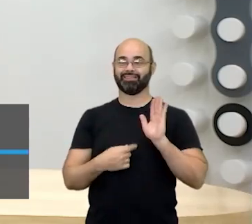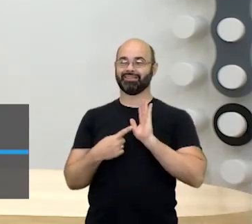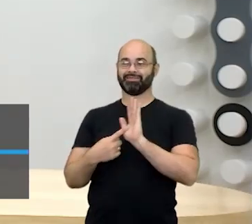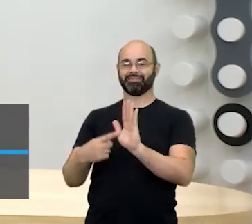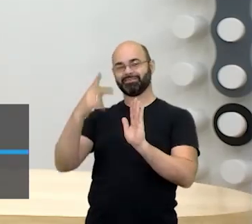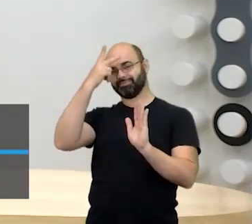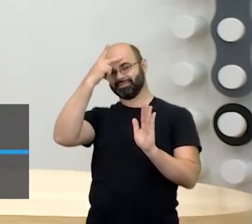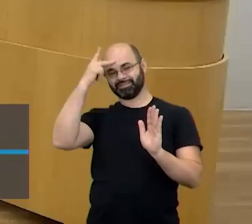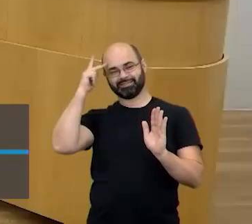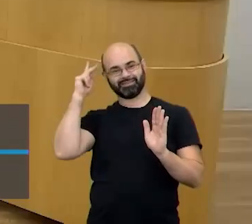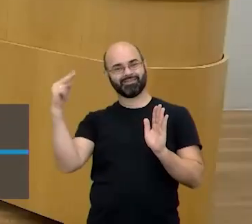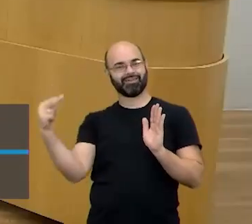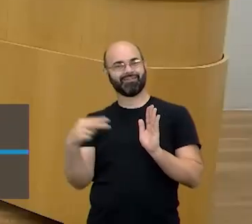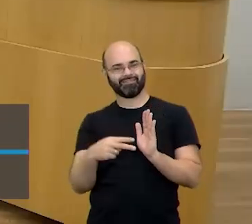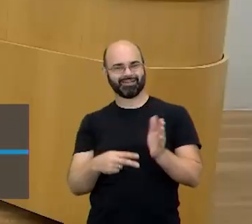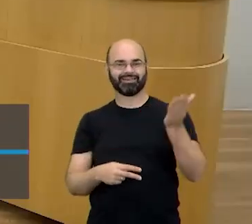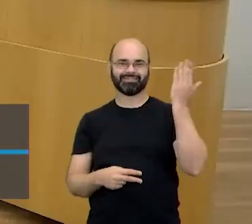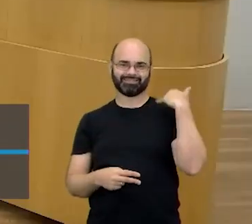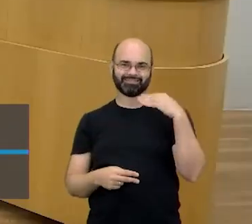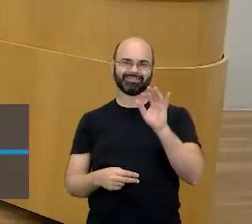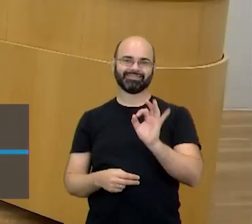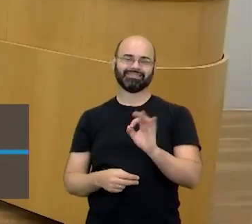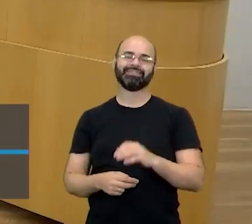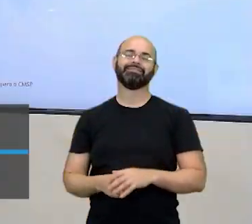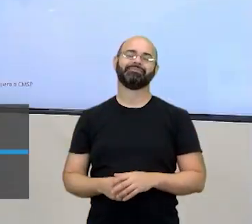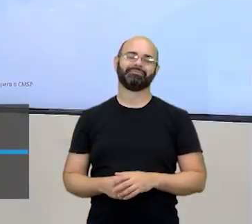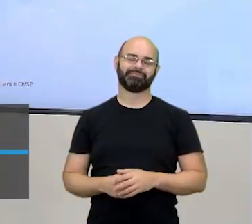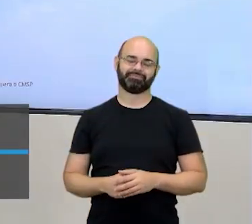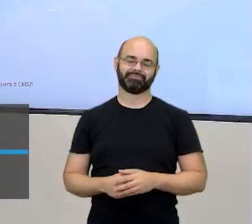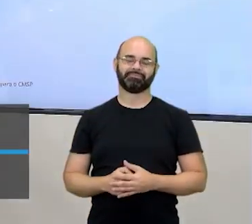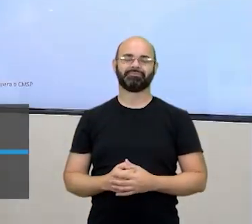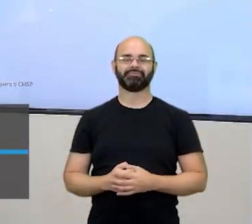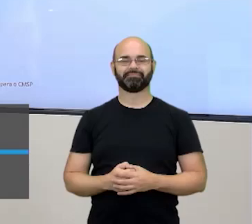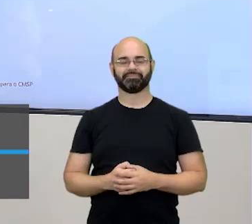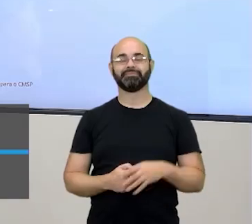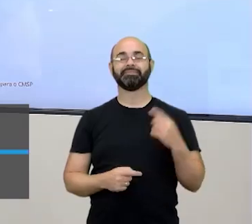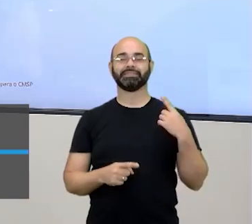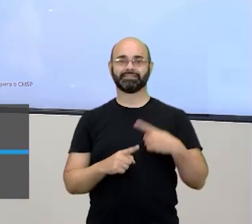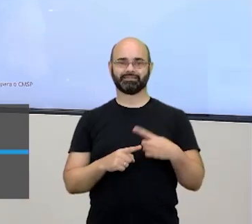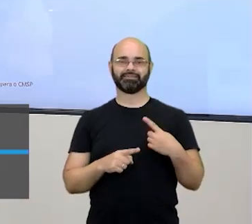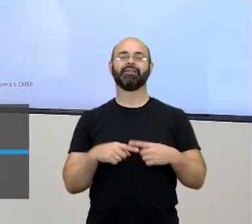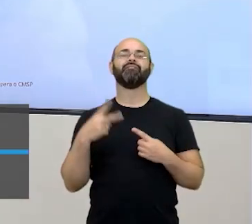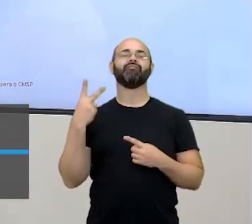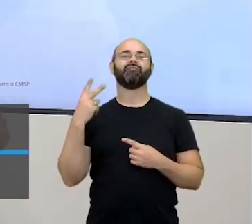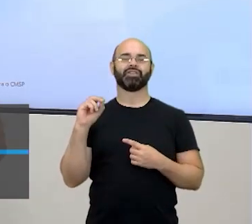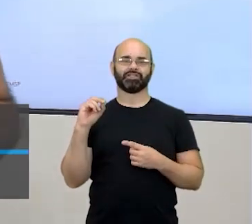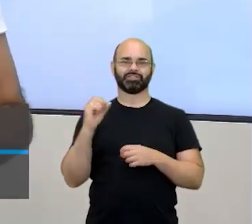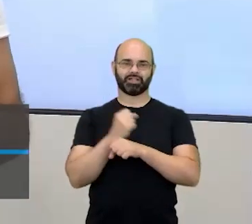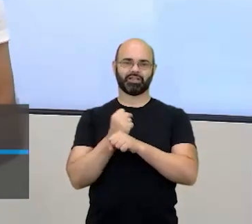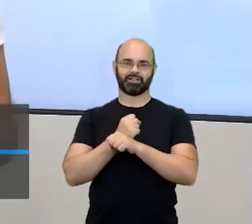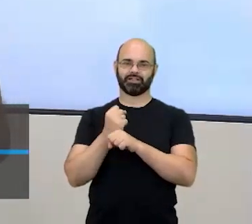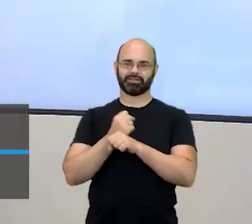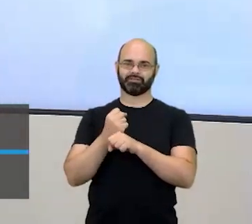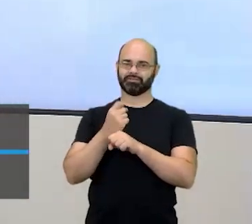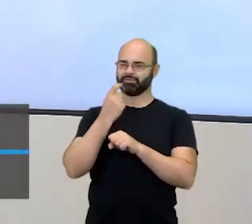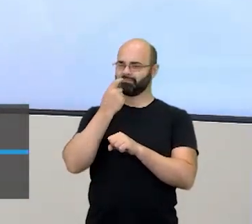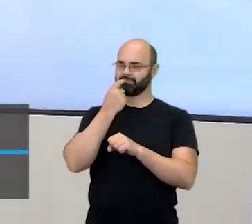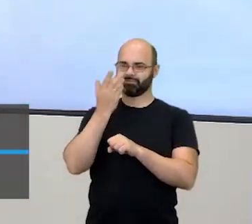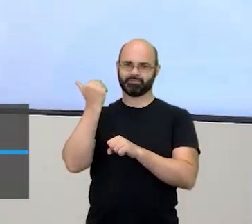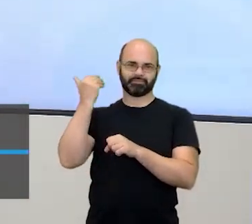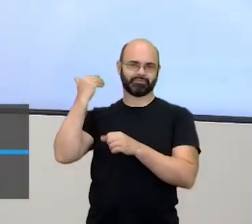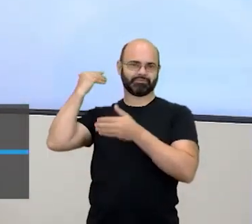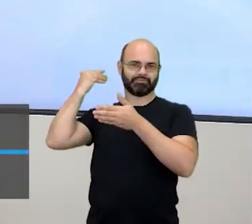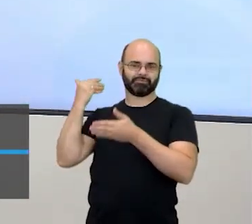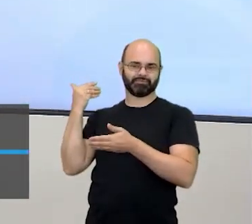né? É verdade. Agora eu tô comentando isso porque nos últimos 20 anos, pelo menos, as pessoas